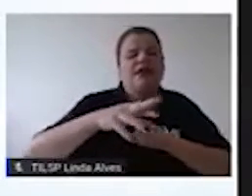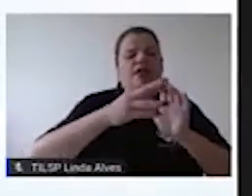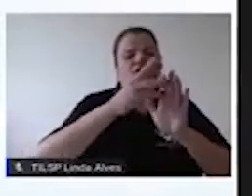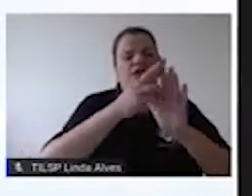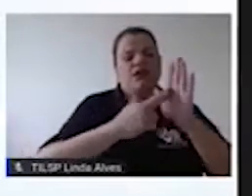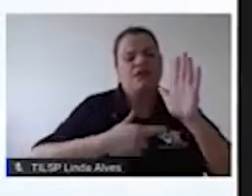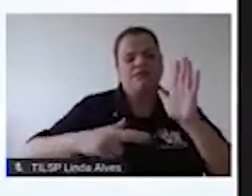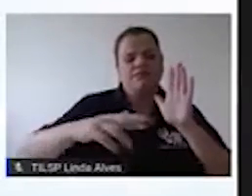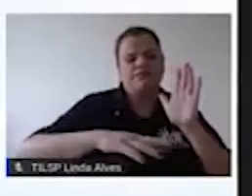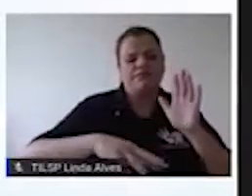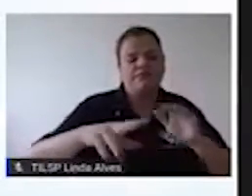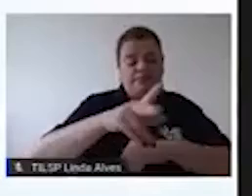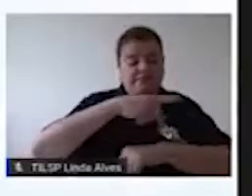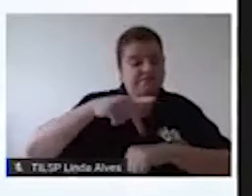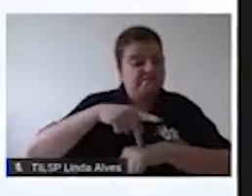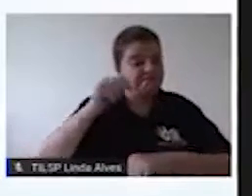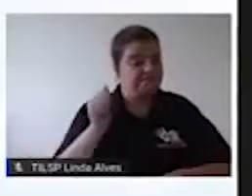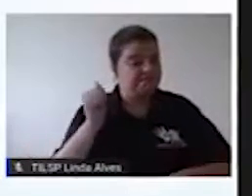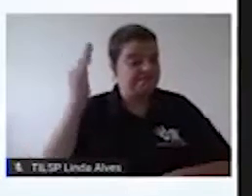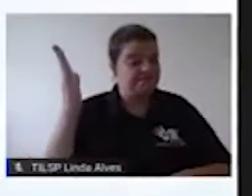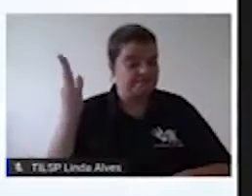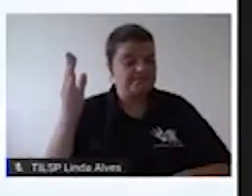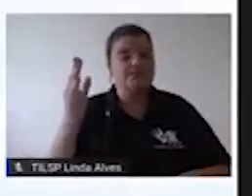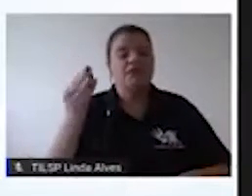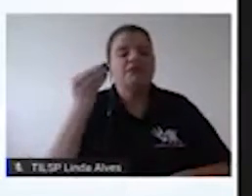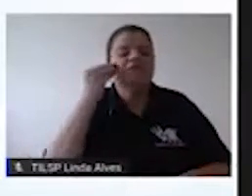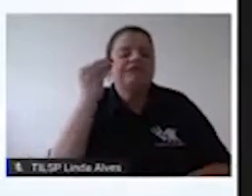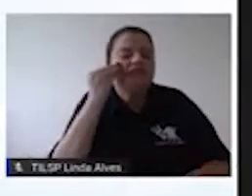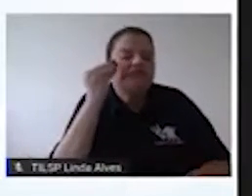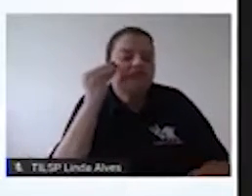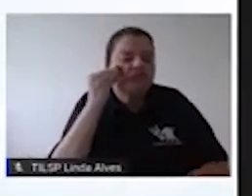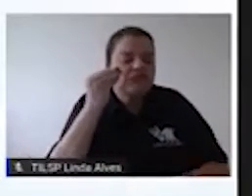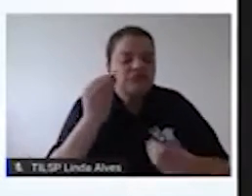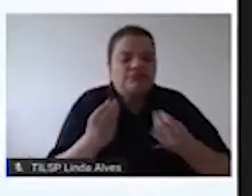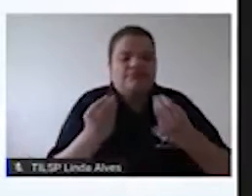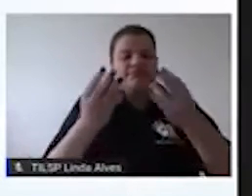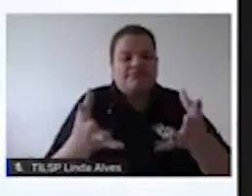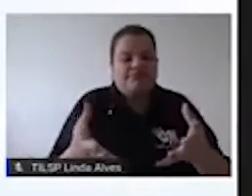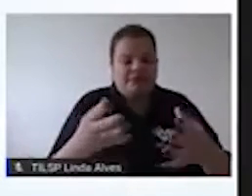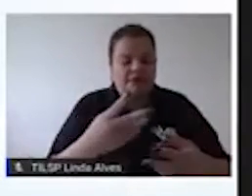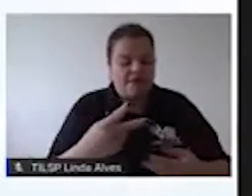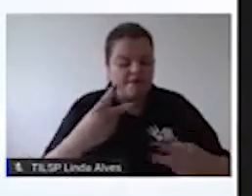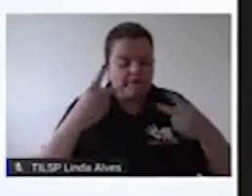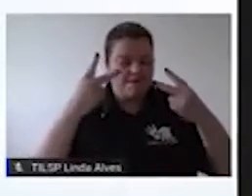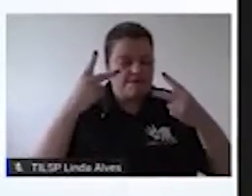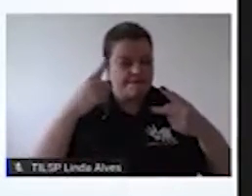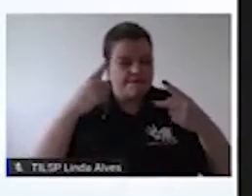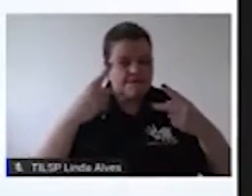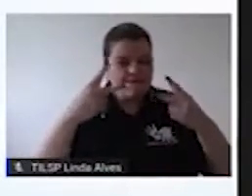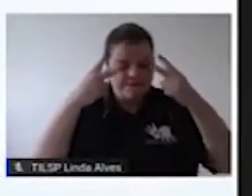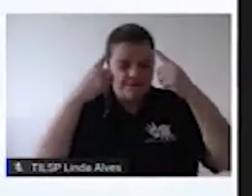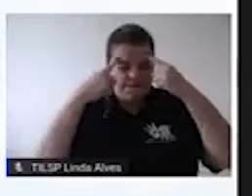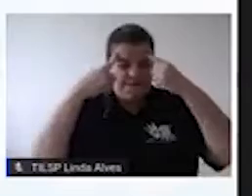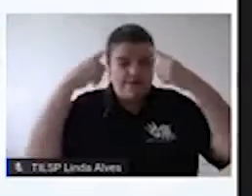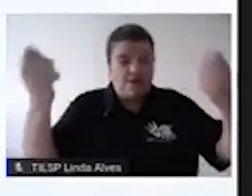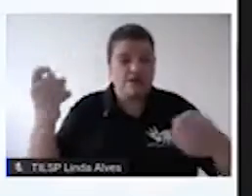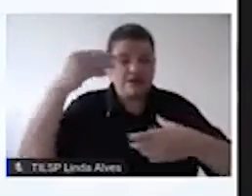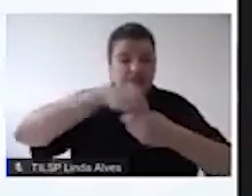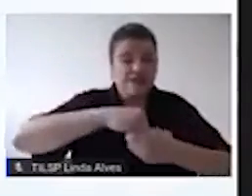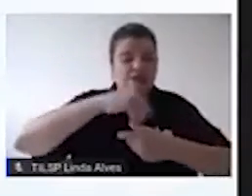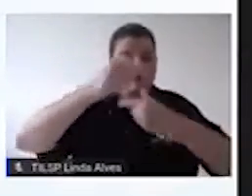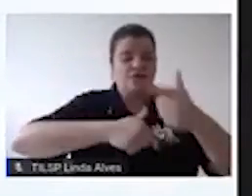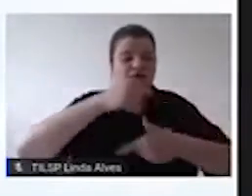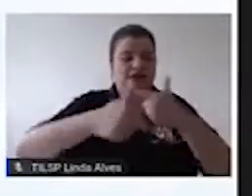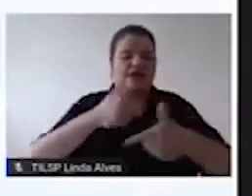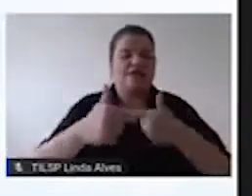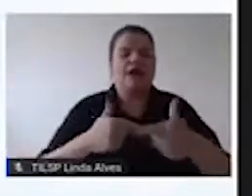convenção internacional que desse o tratamento sobre a violência no local de trabalho, né? Então,